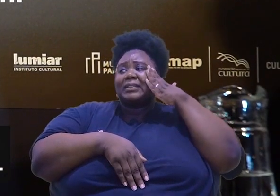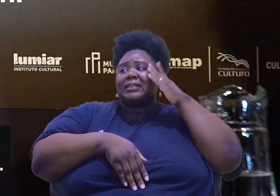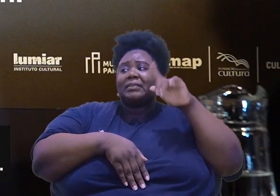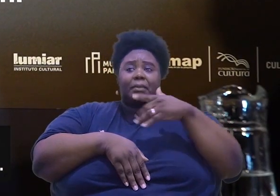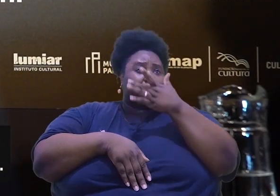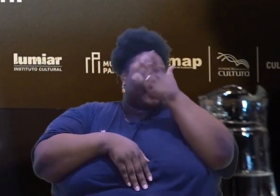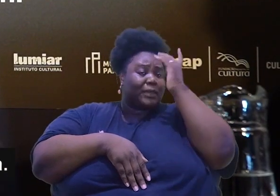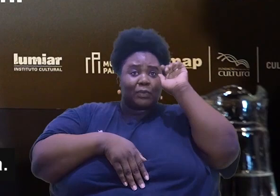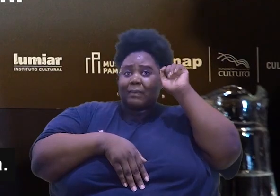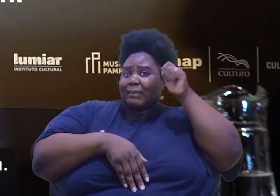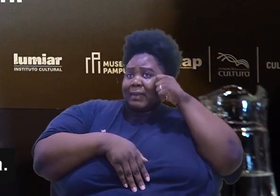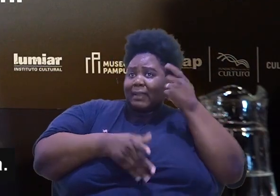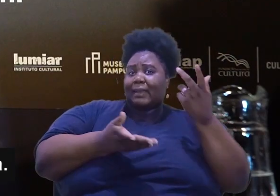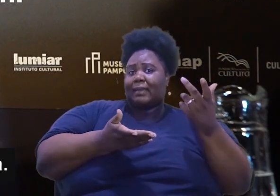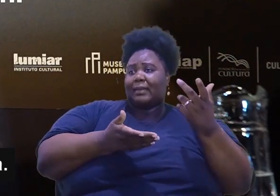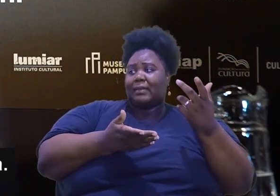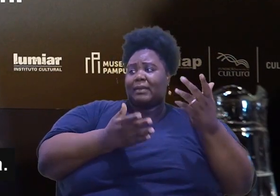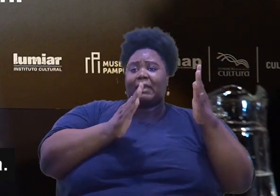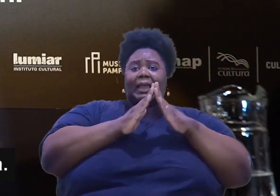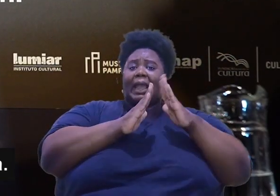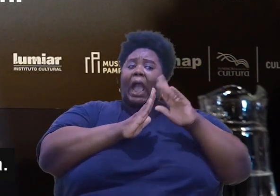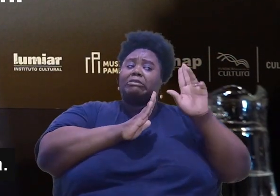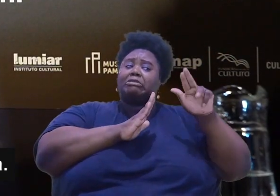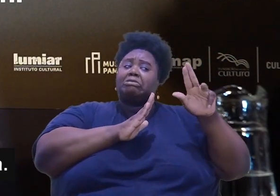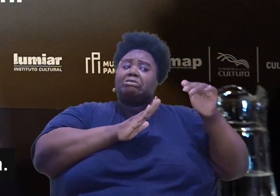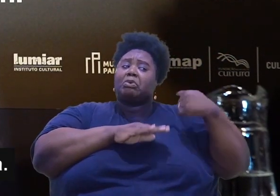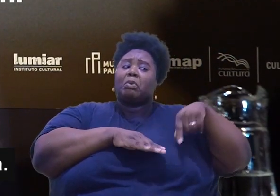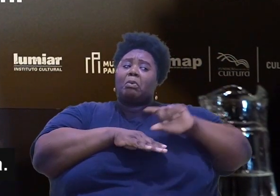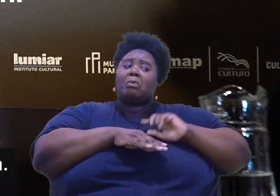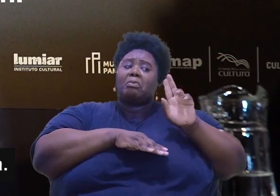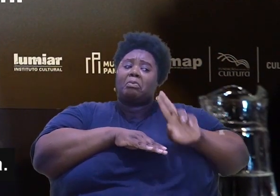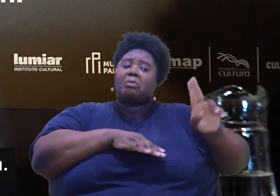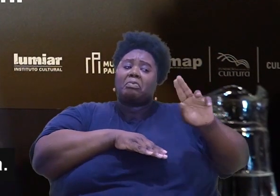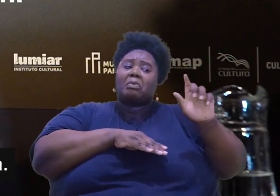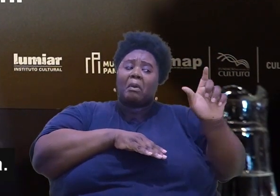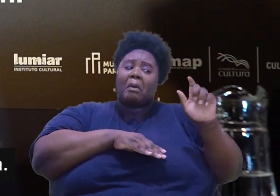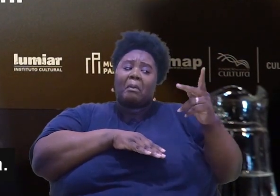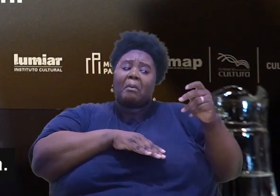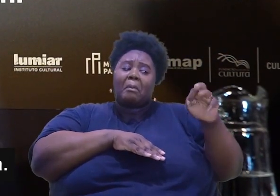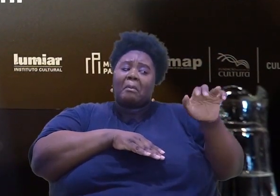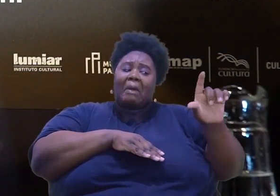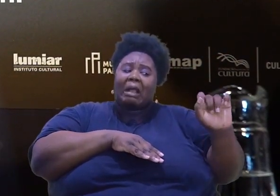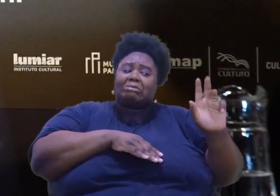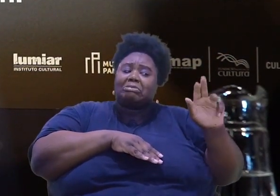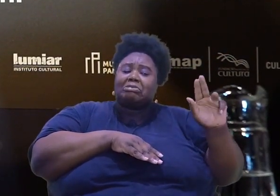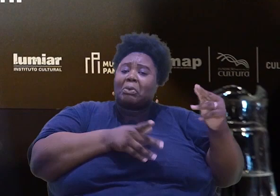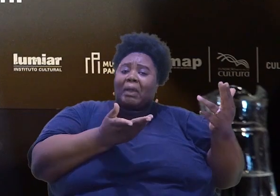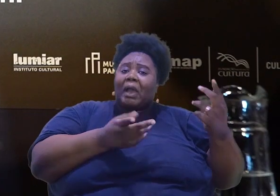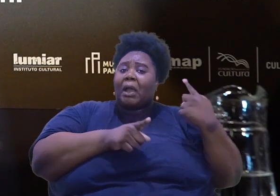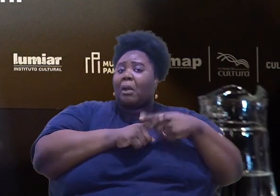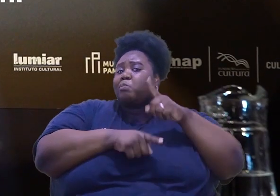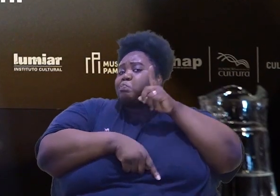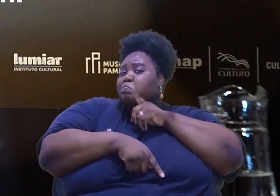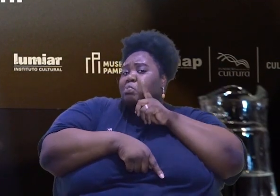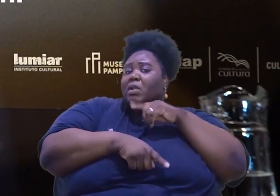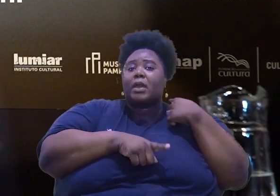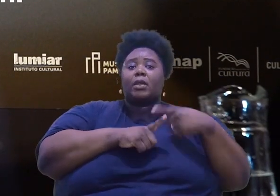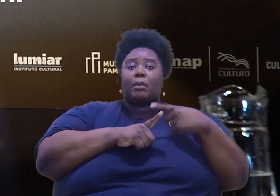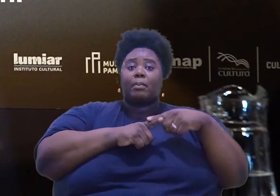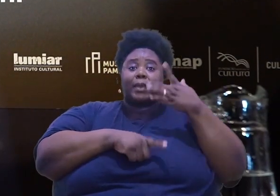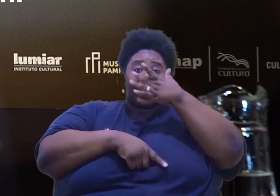menina negra. Em casa nunca usamos a cor parda. Até porque também